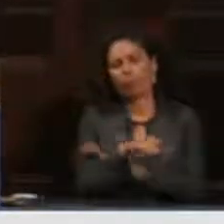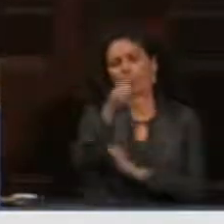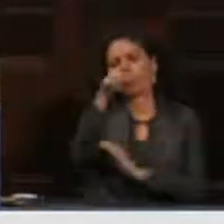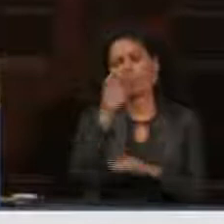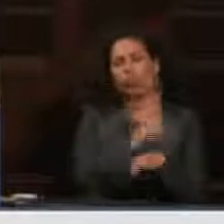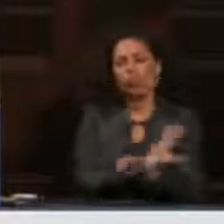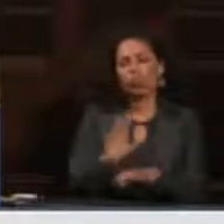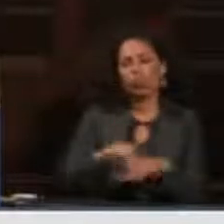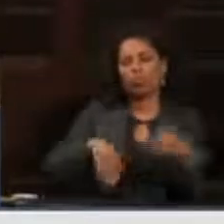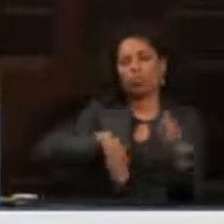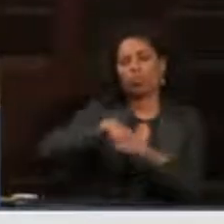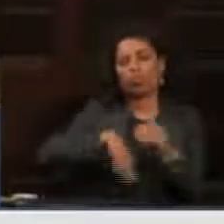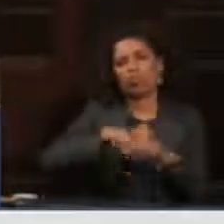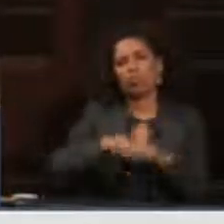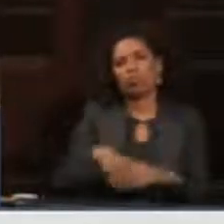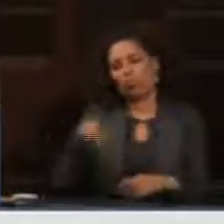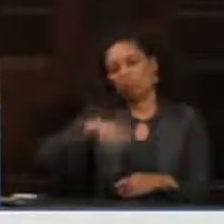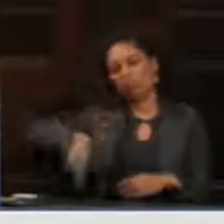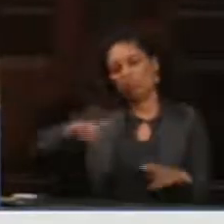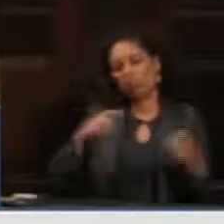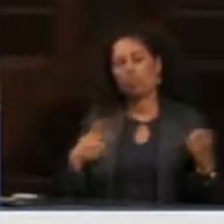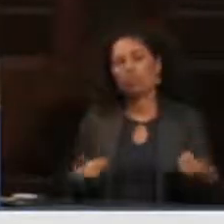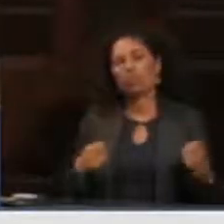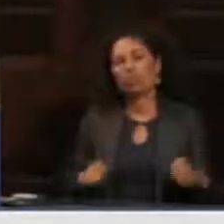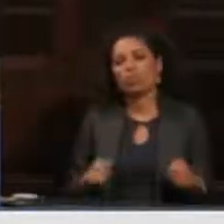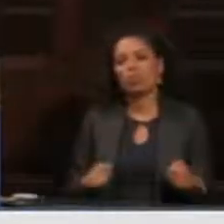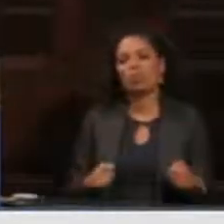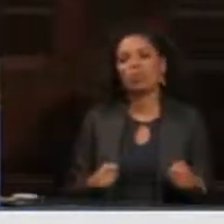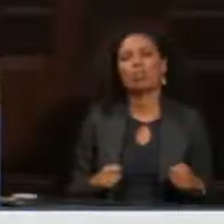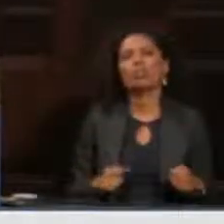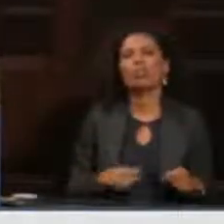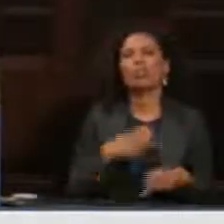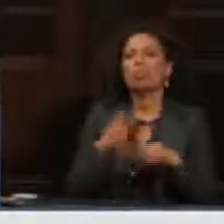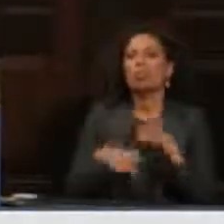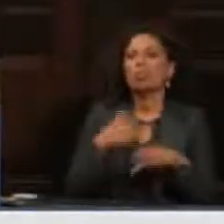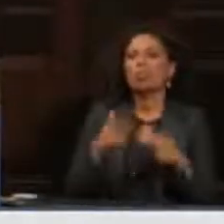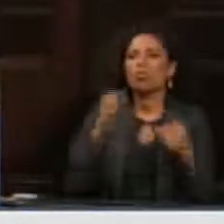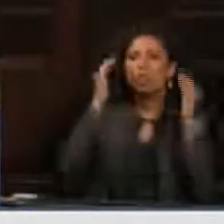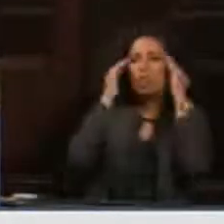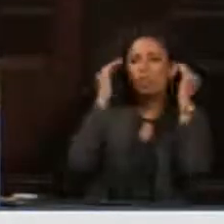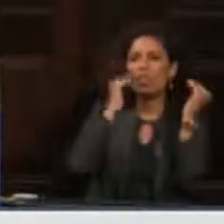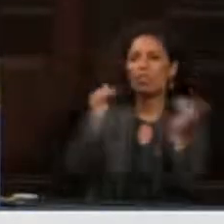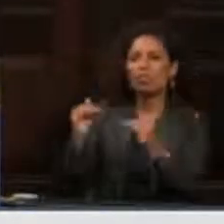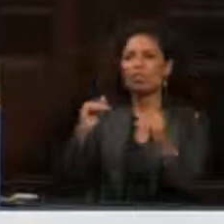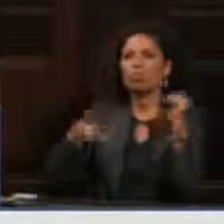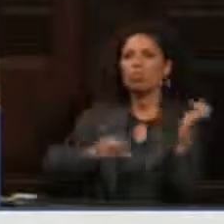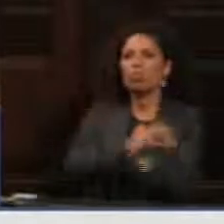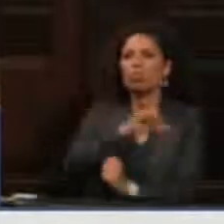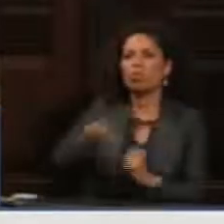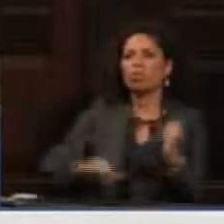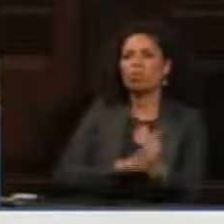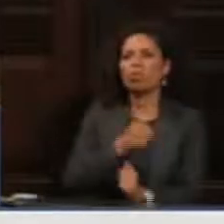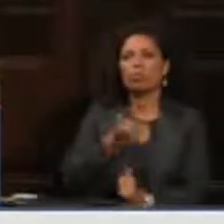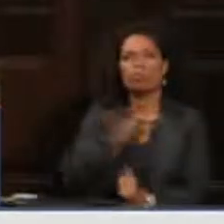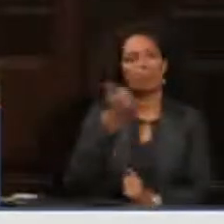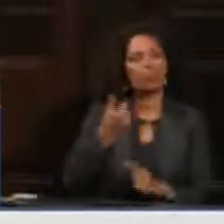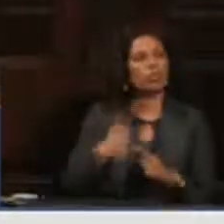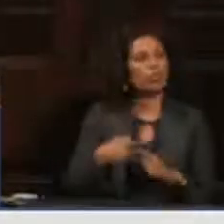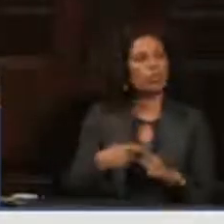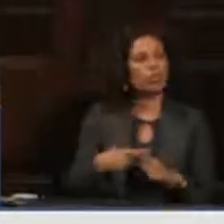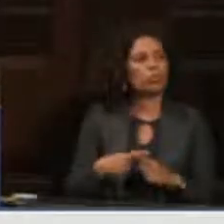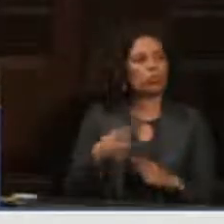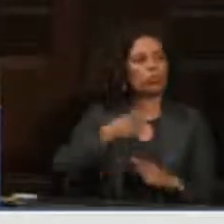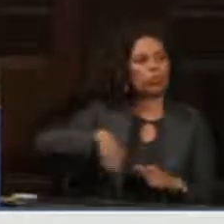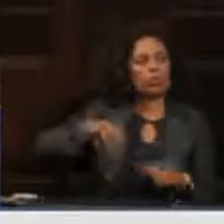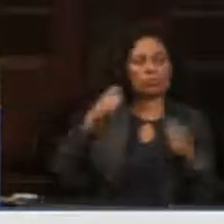cultural, esportivo. Isso precisa ser defendido, valorizado e melhorado. Até porque, presidente, a gente